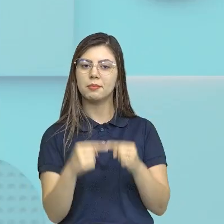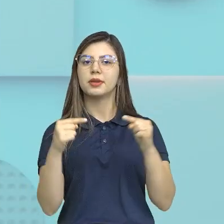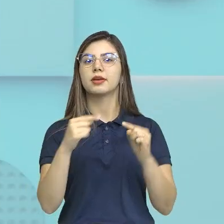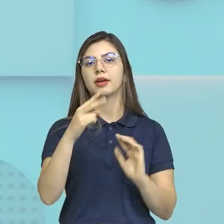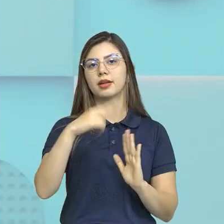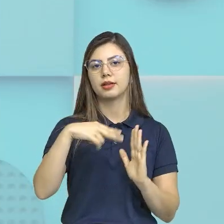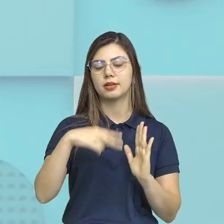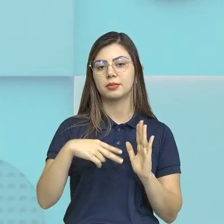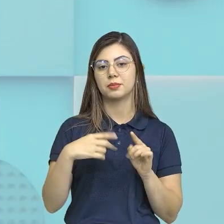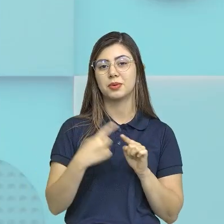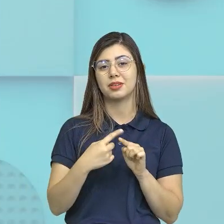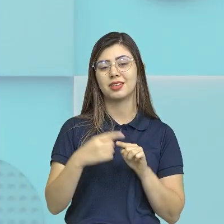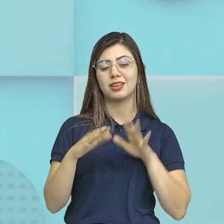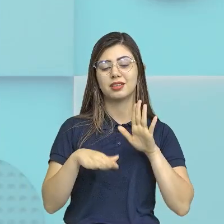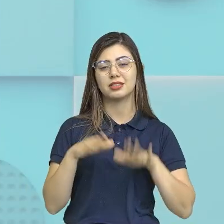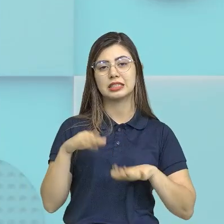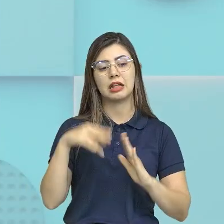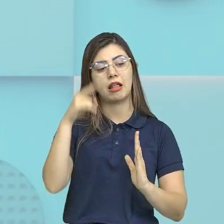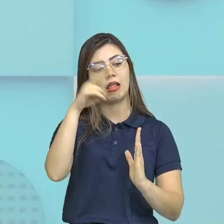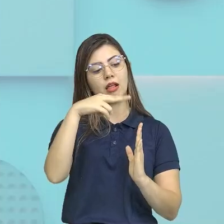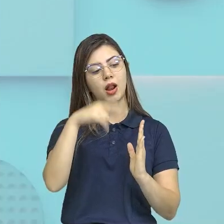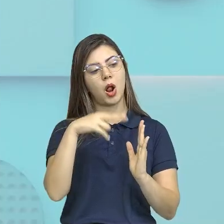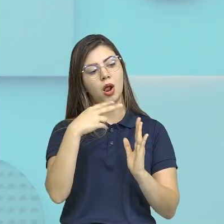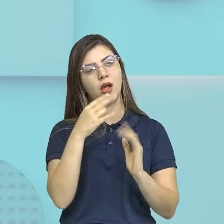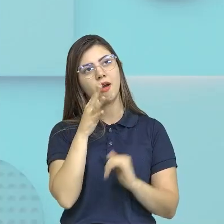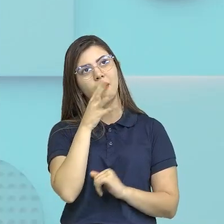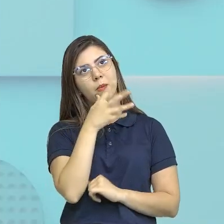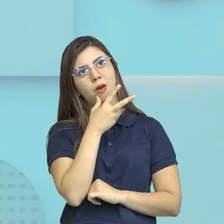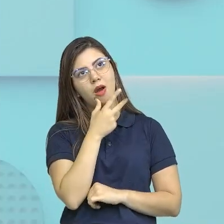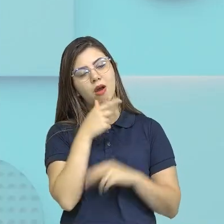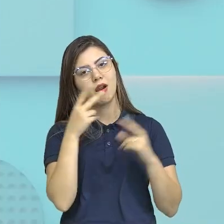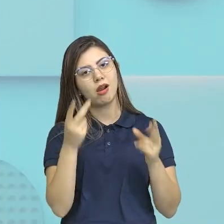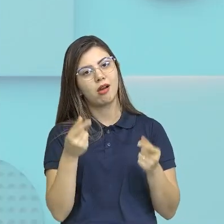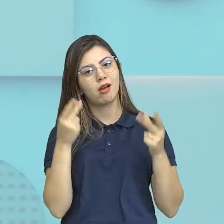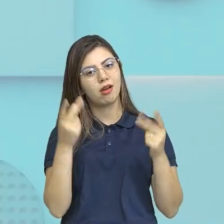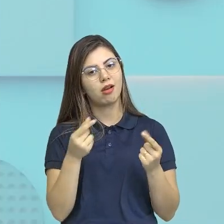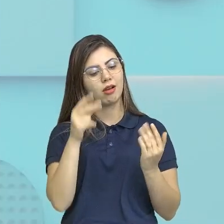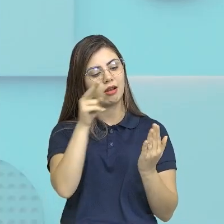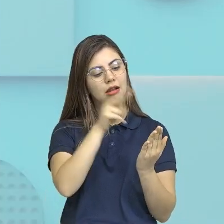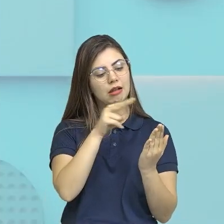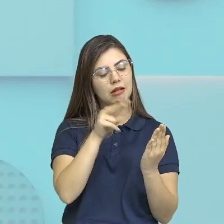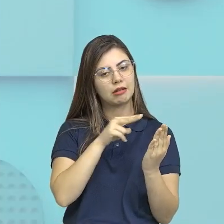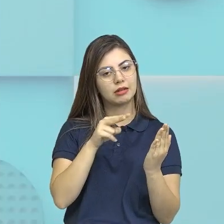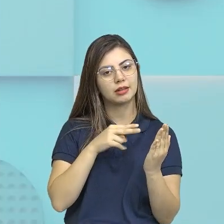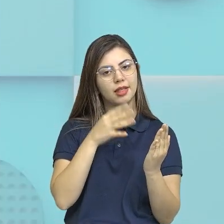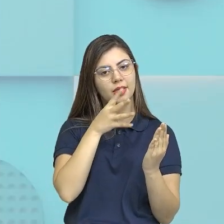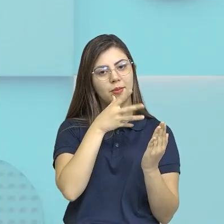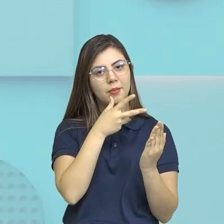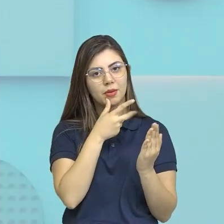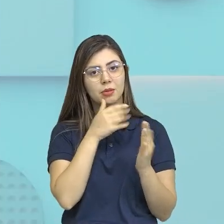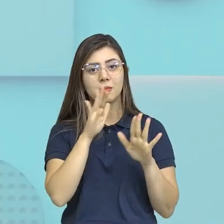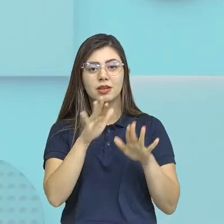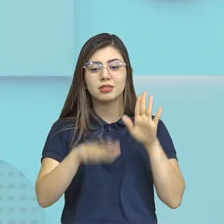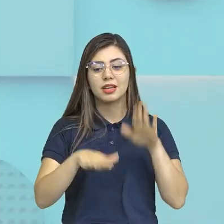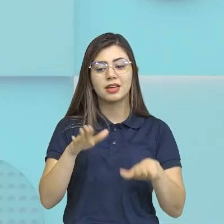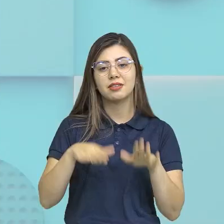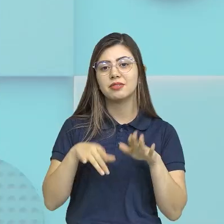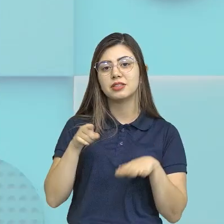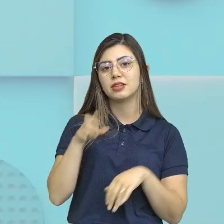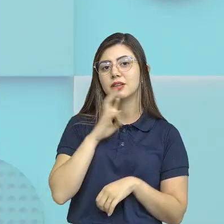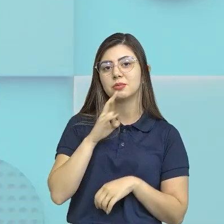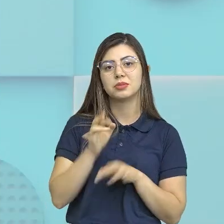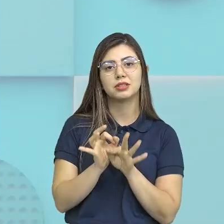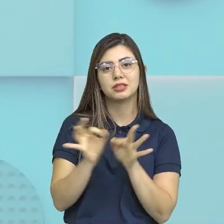perde um tempão lendo o texto, tá? Encontra a ideia principal, não sei o quê, mas às vezes a pergunta é bem simples, você nem precisaria ler todo o